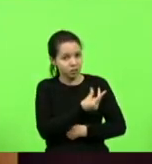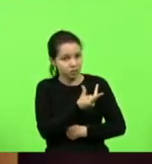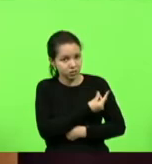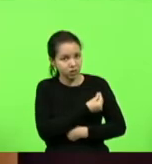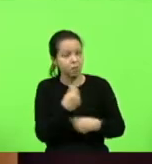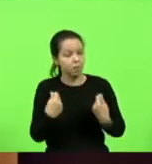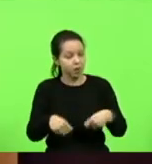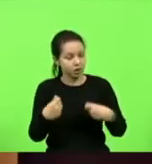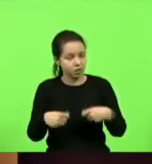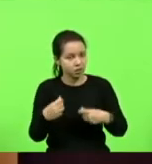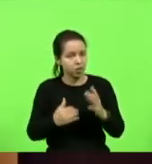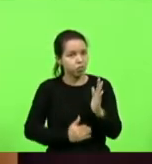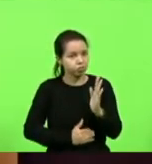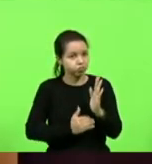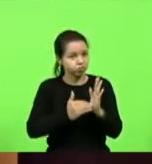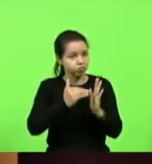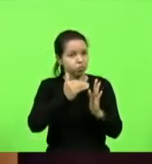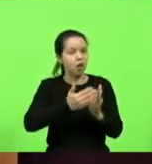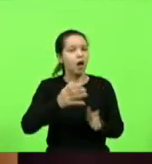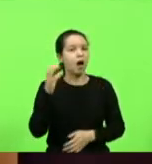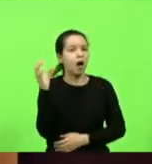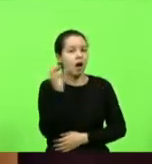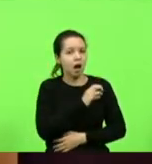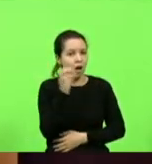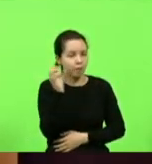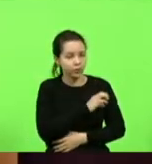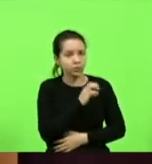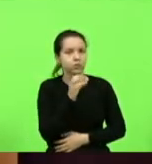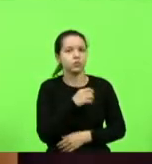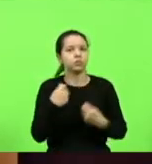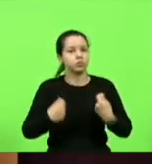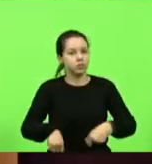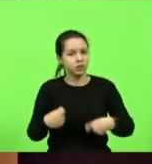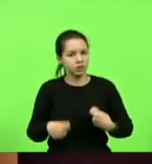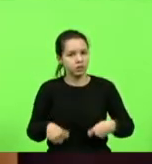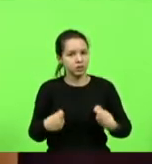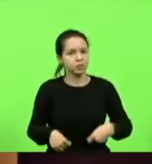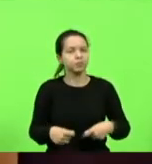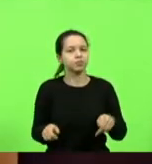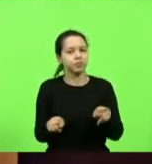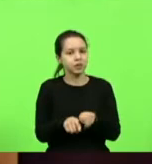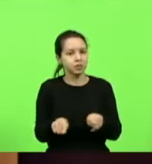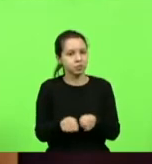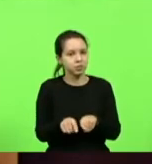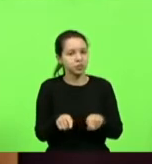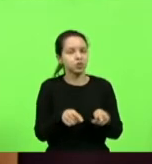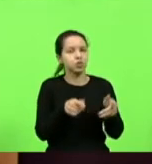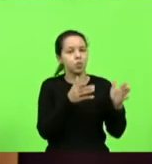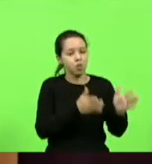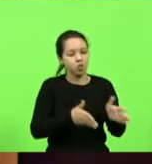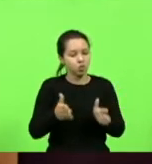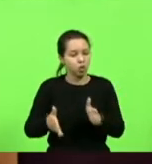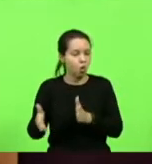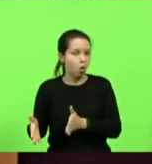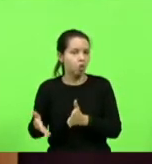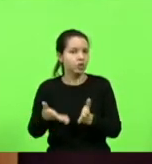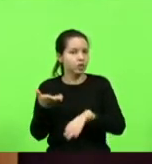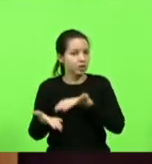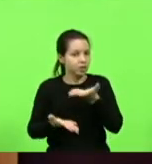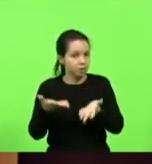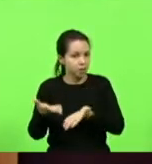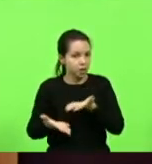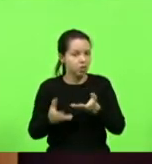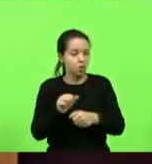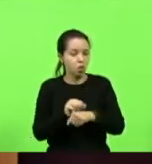avance, mas avance rápido, o mais rápido possível. Também que o protocolo de tratamento pós-Covid